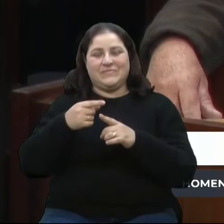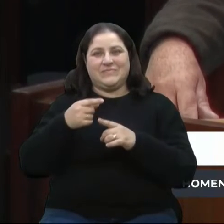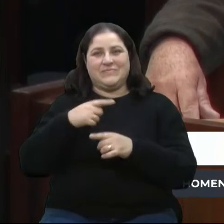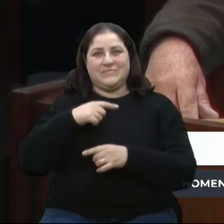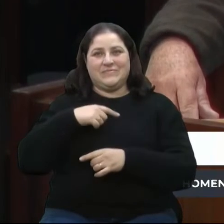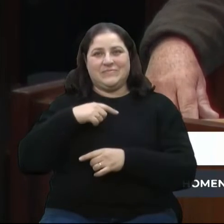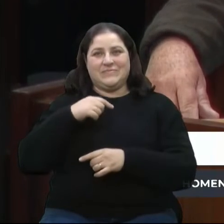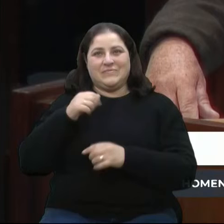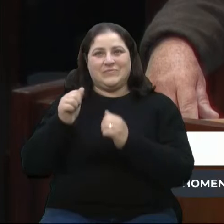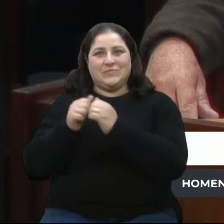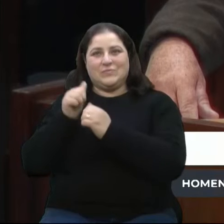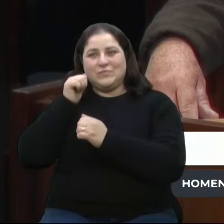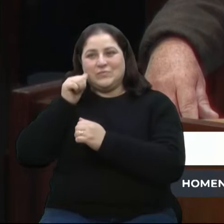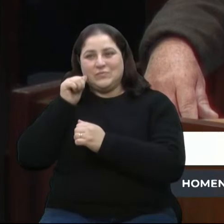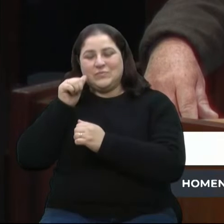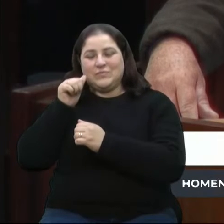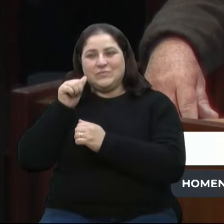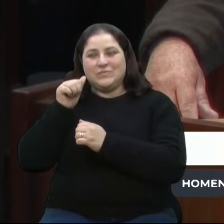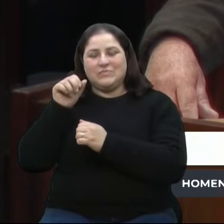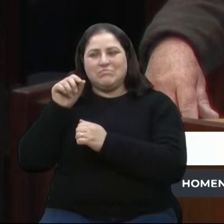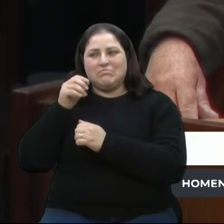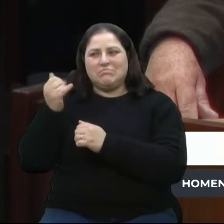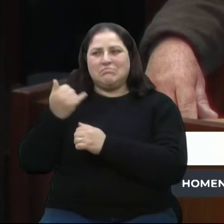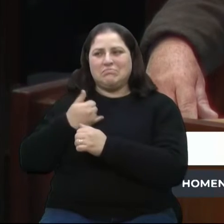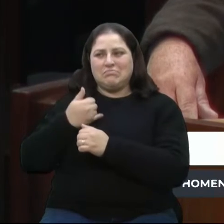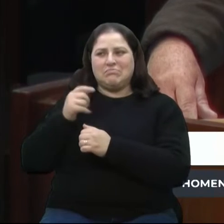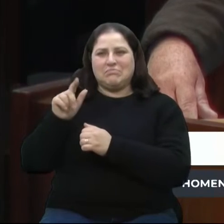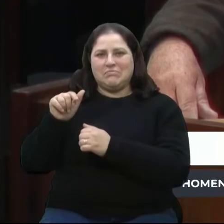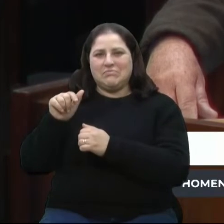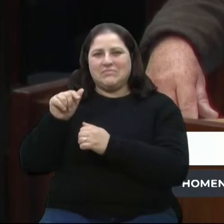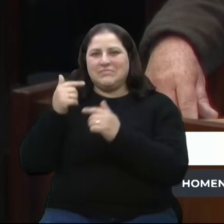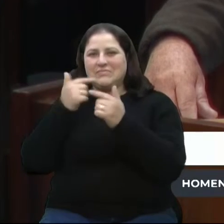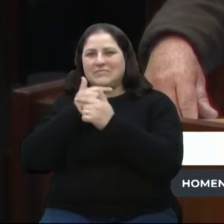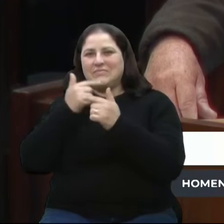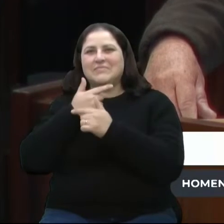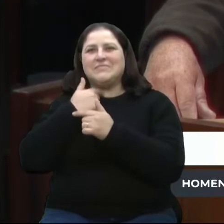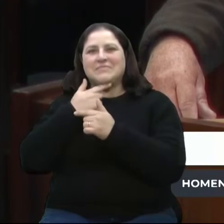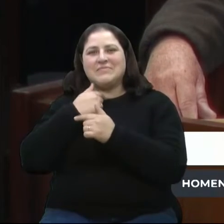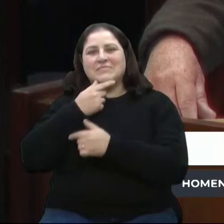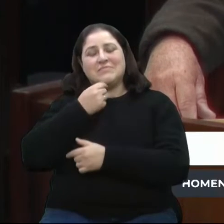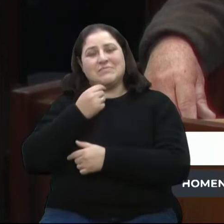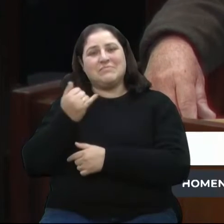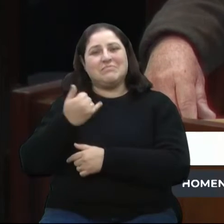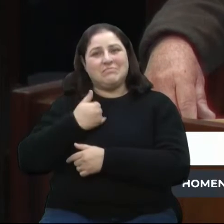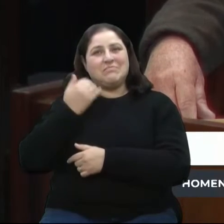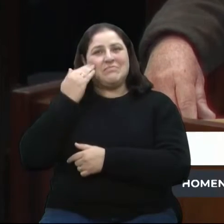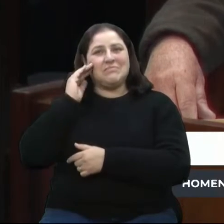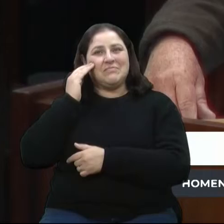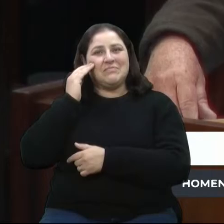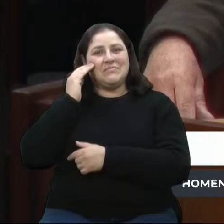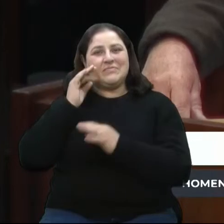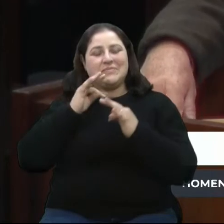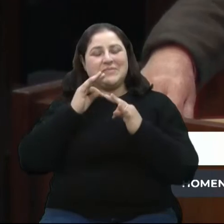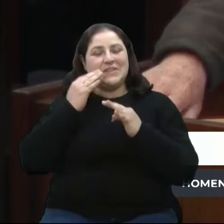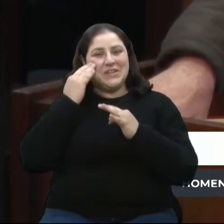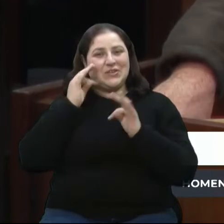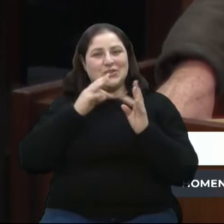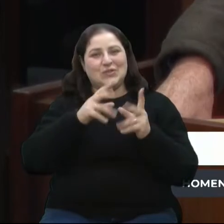gostava. Depois eu perguntei para ele: tu entendeu, Murilo? Entendi tudo, só as palavras não.